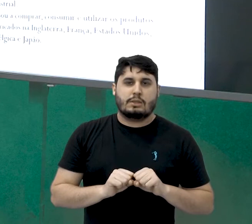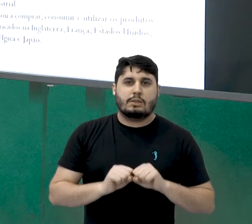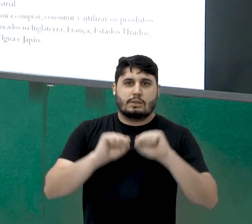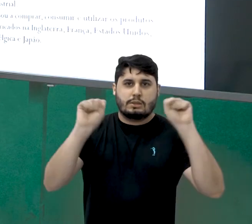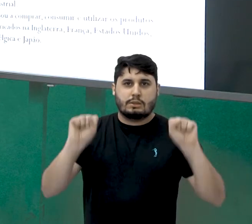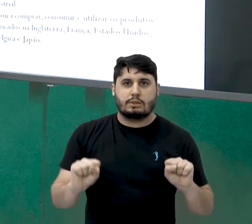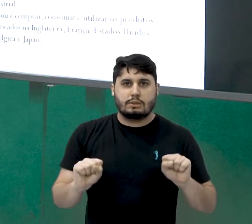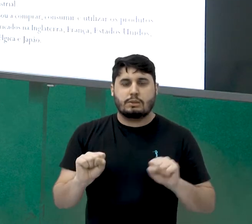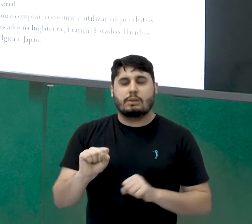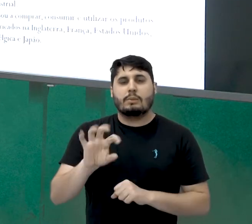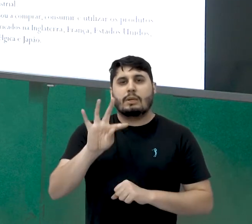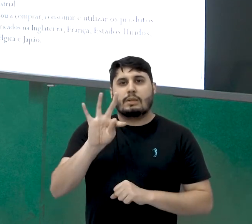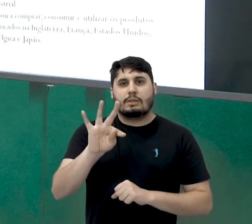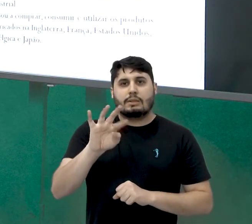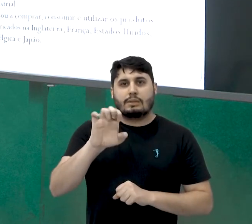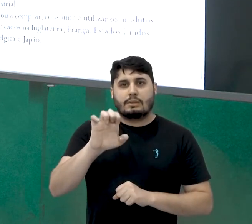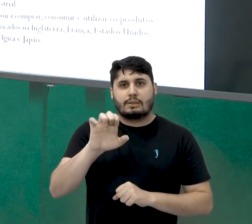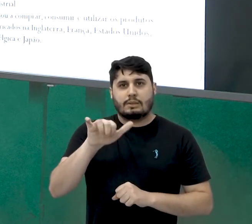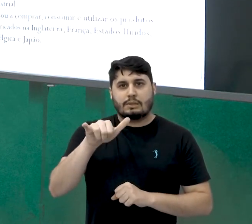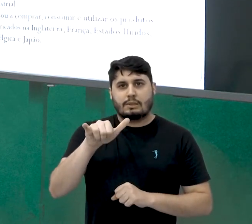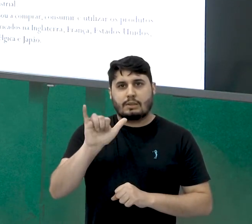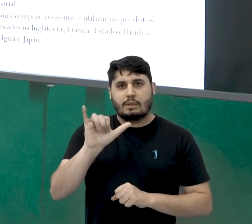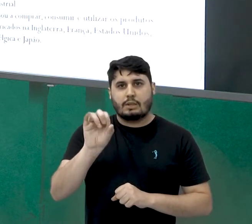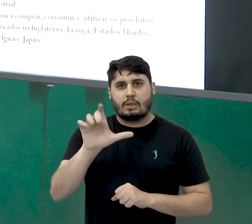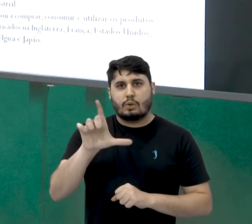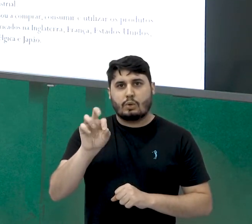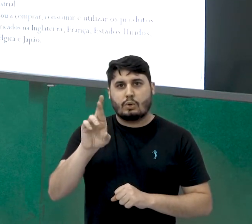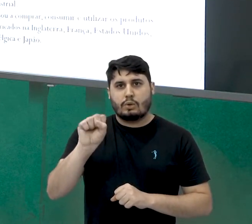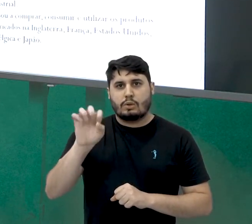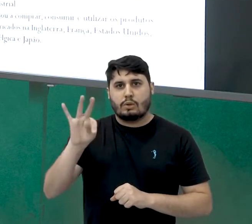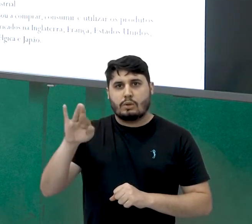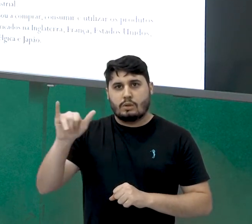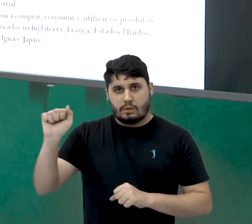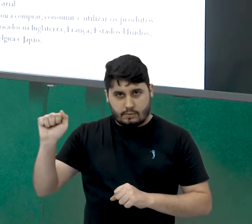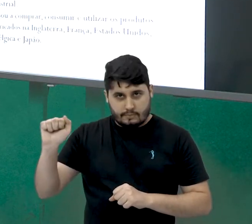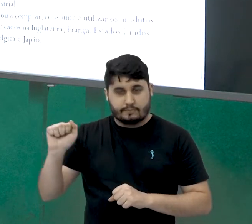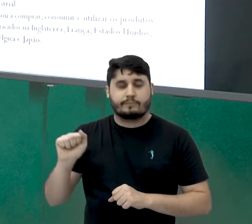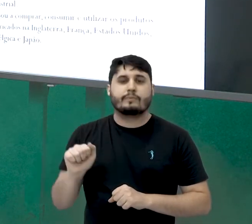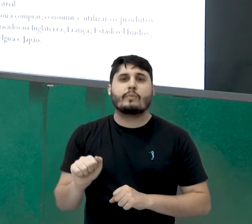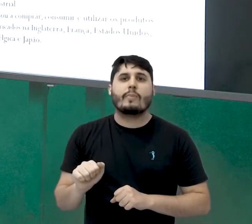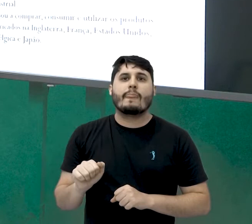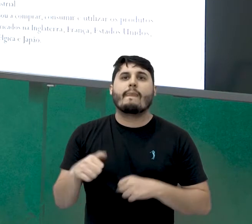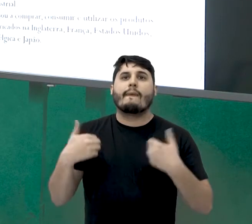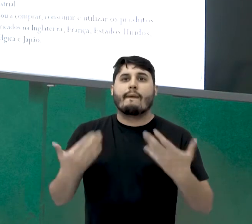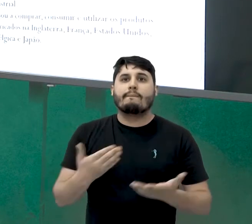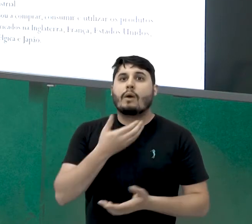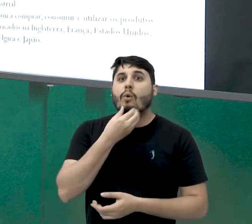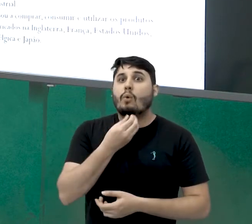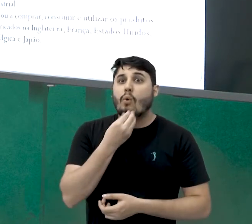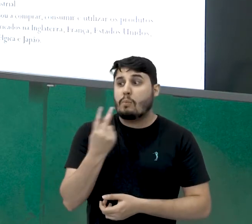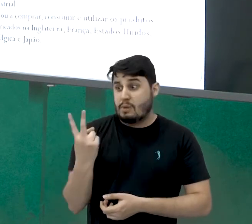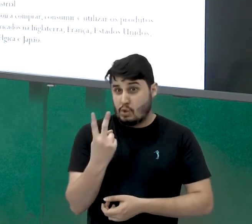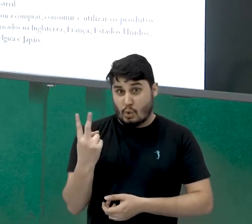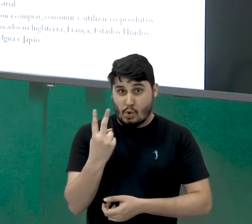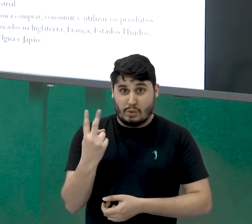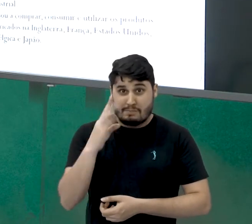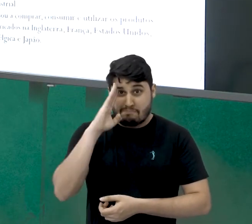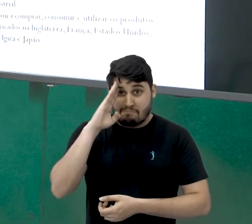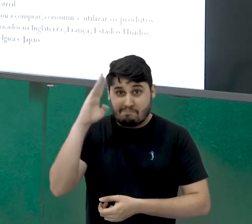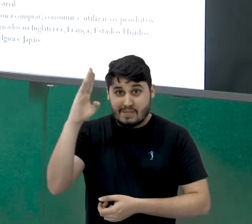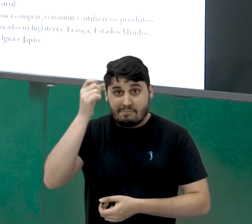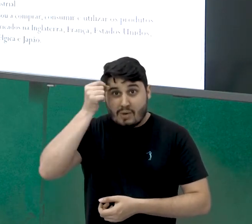sistema taylorista fordista, certo? Quando a gente tem Henry Ford e Frederick Taylor, esses